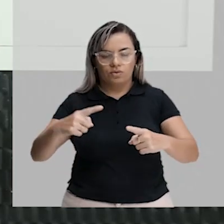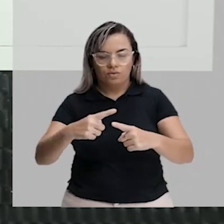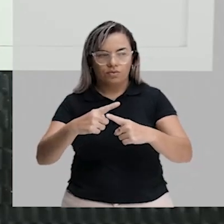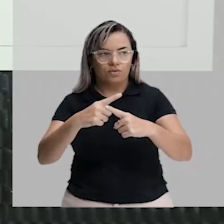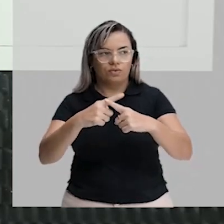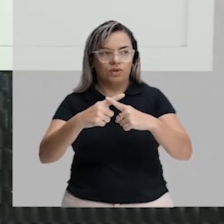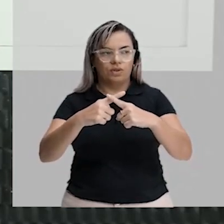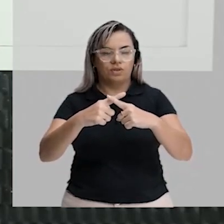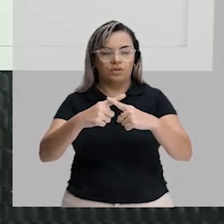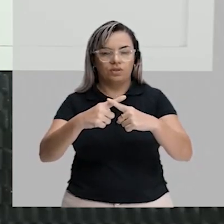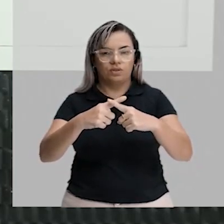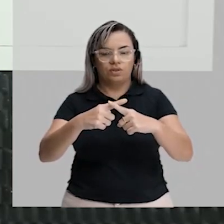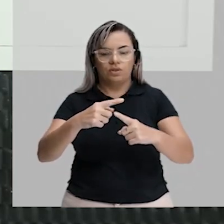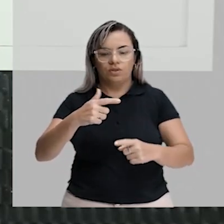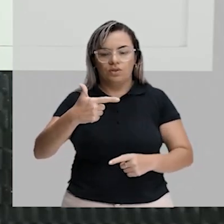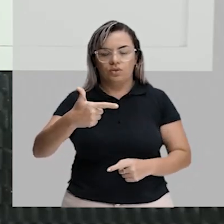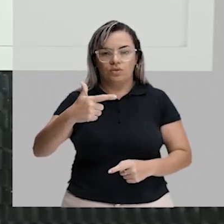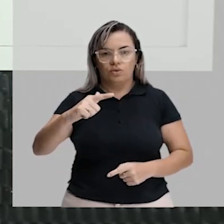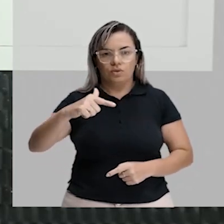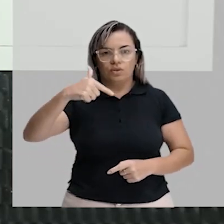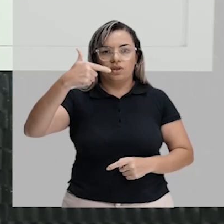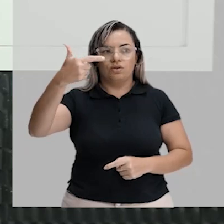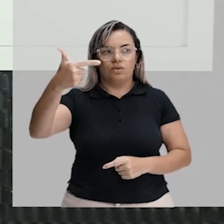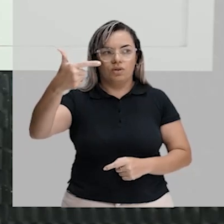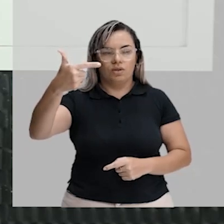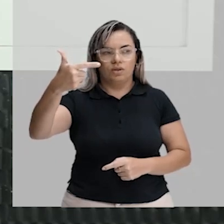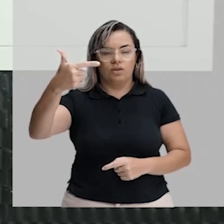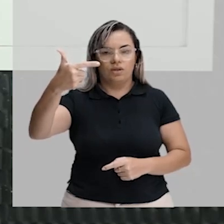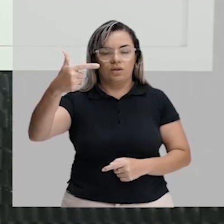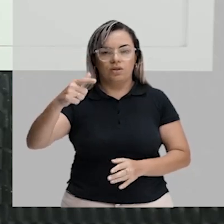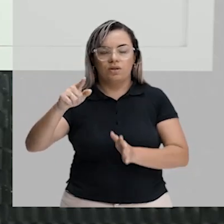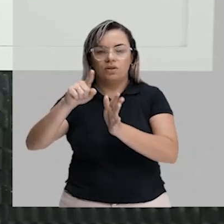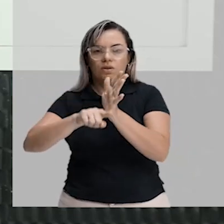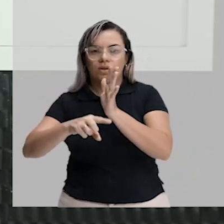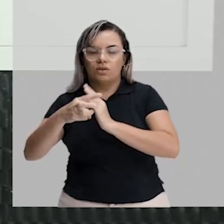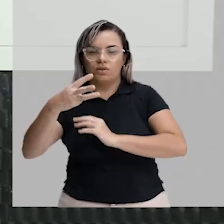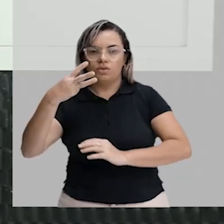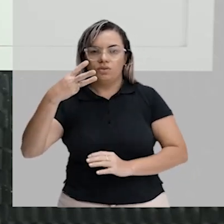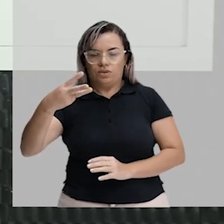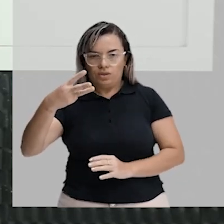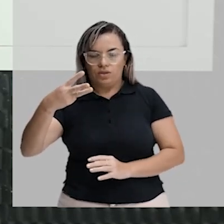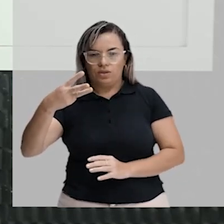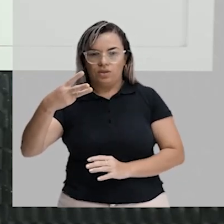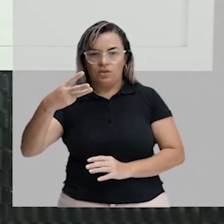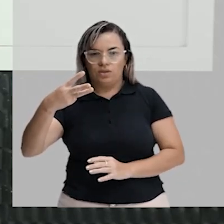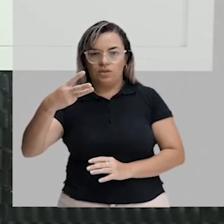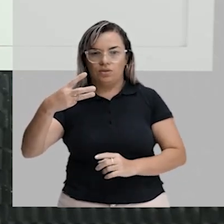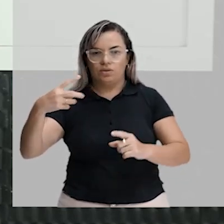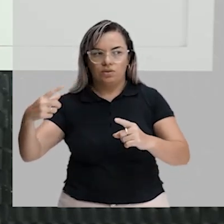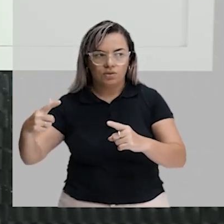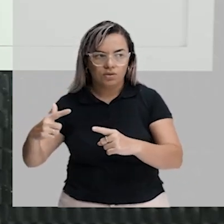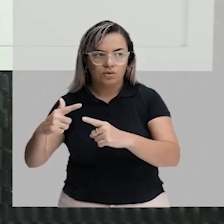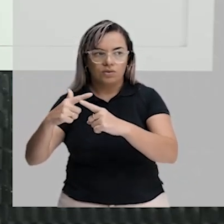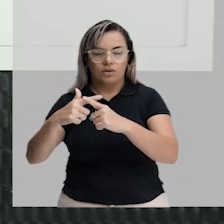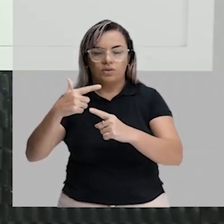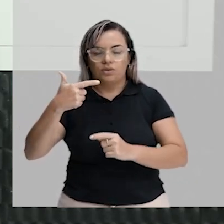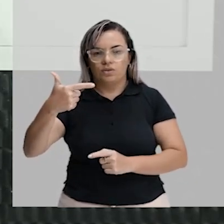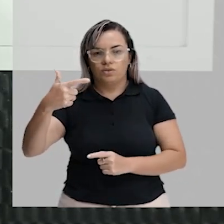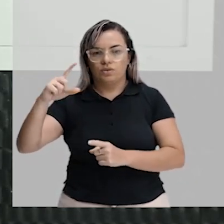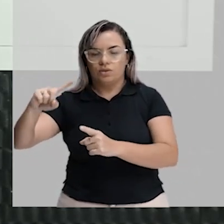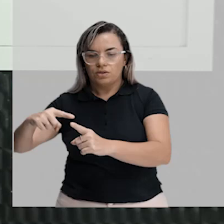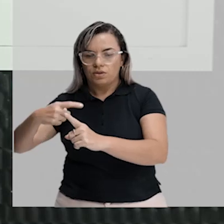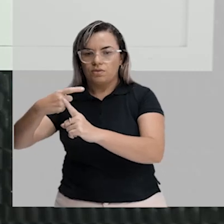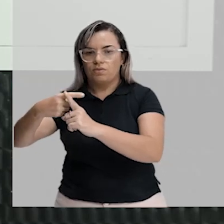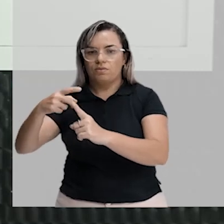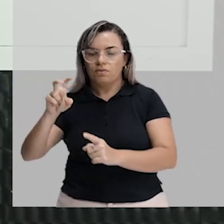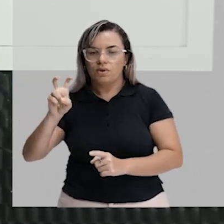aqui, menos 3 vezes 2 mais 5. E o que